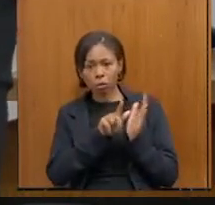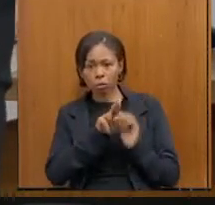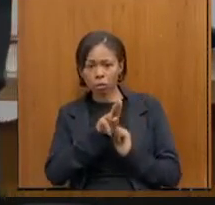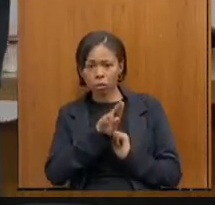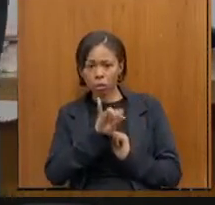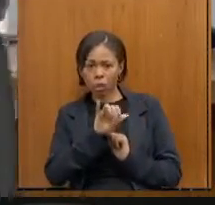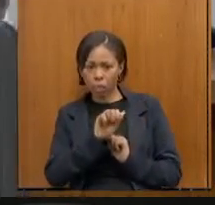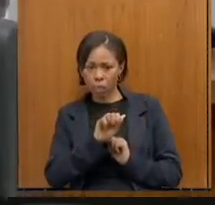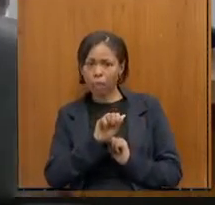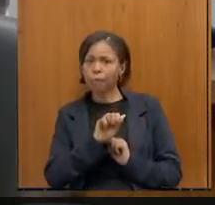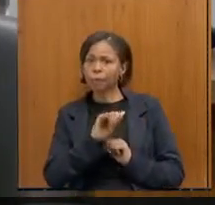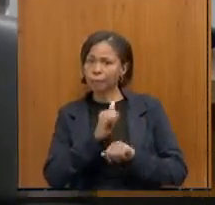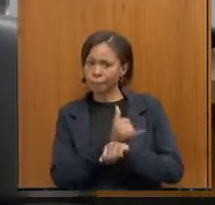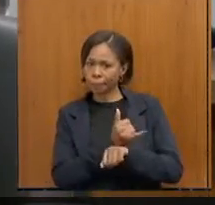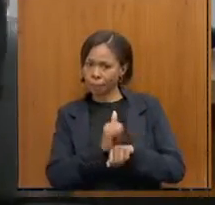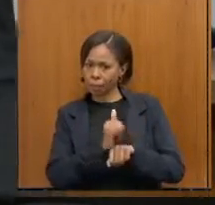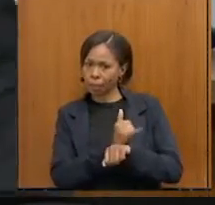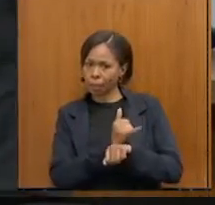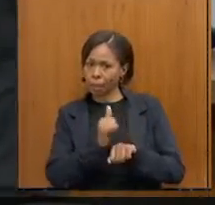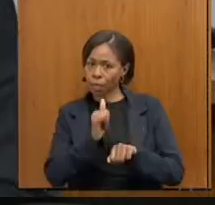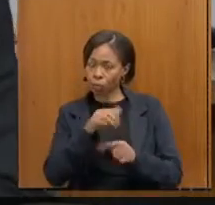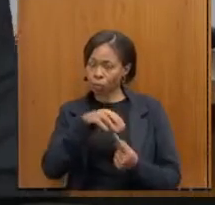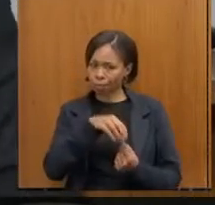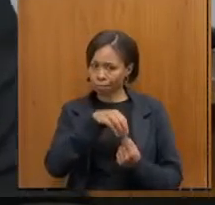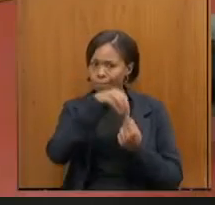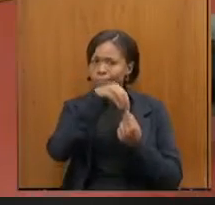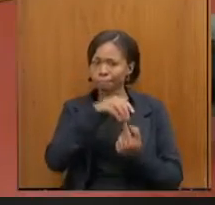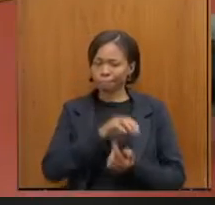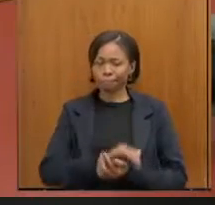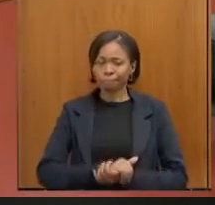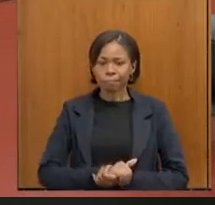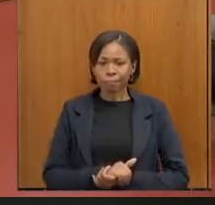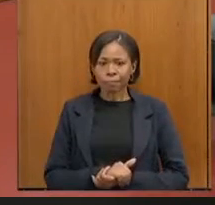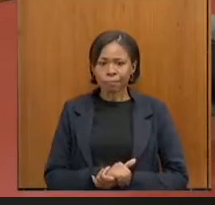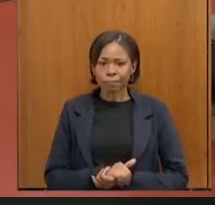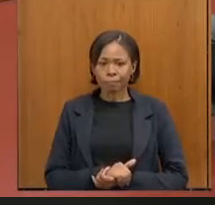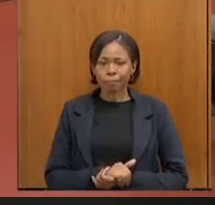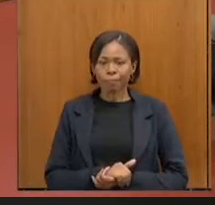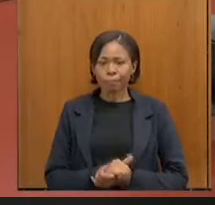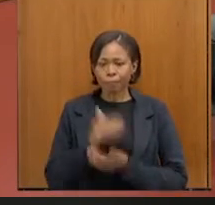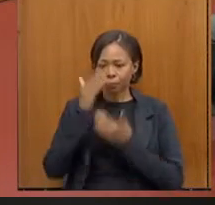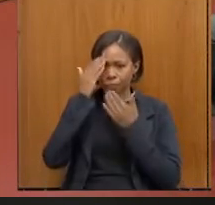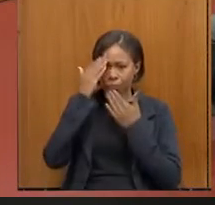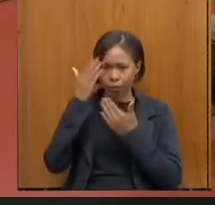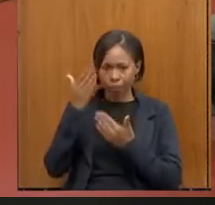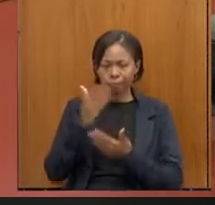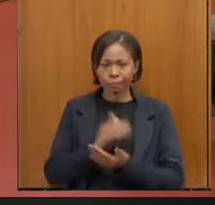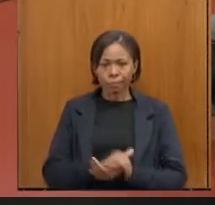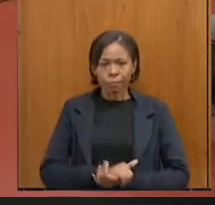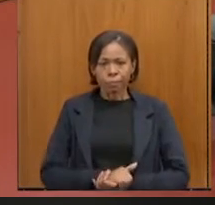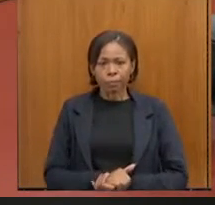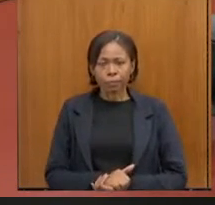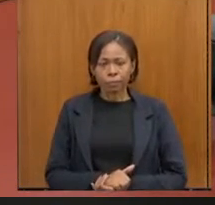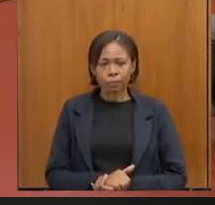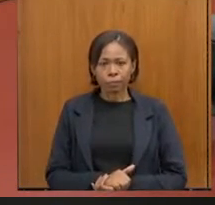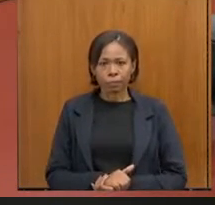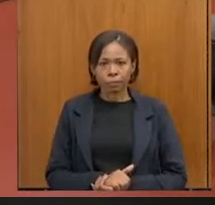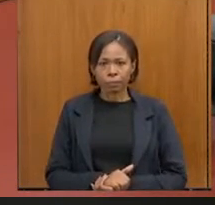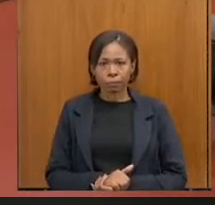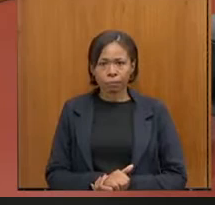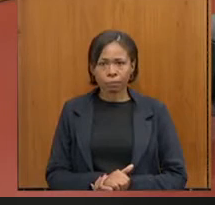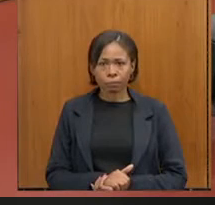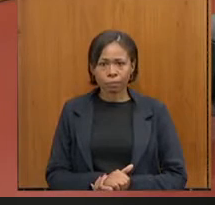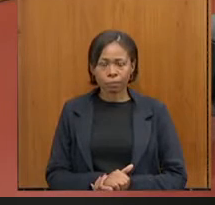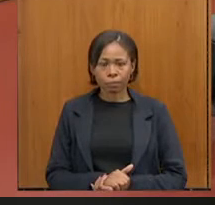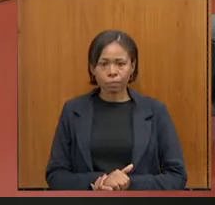estratégica e prioritária para a gente muito obrigado Eu que agradeço secretário agradeço presente pela oportunidade sala Obrigado